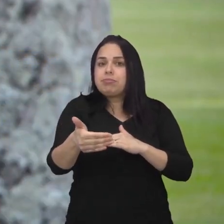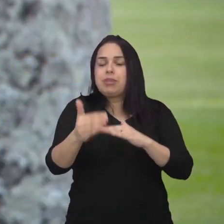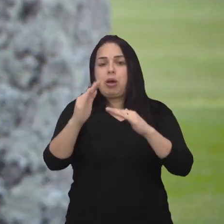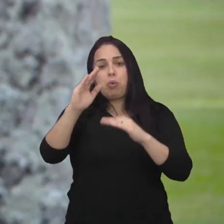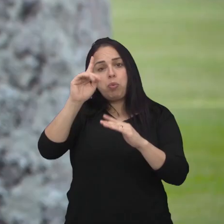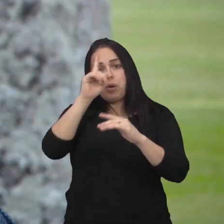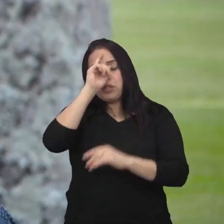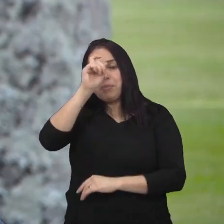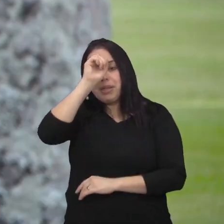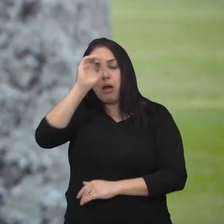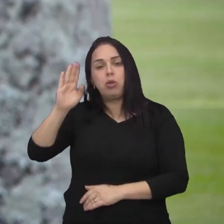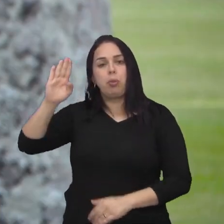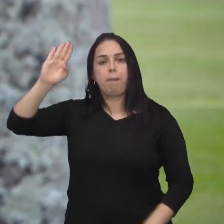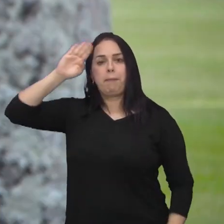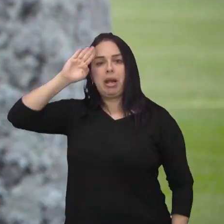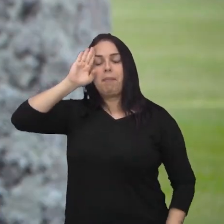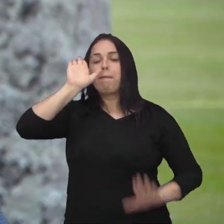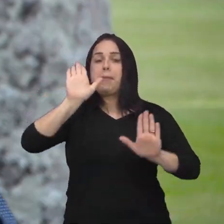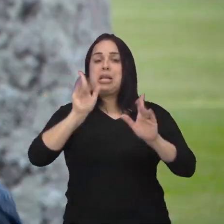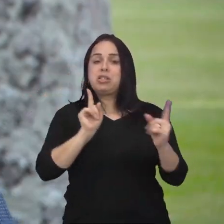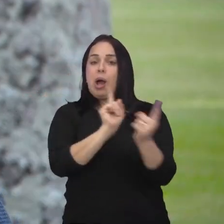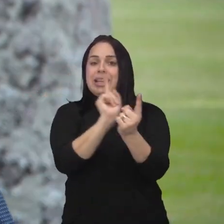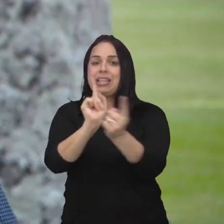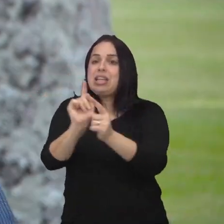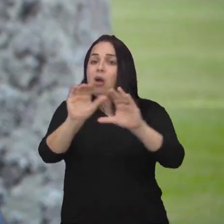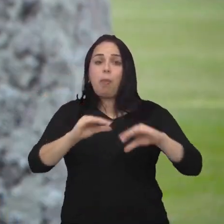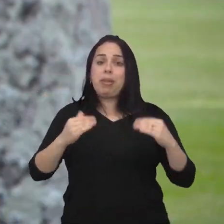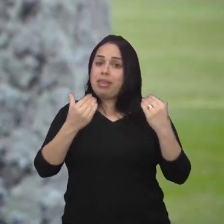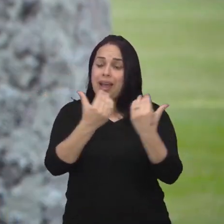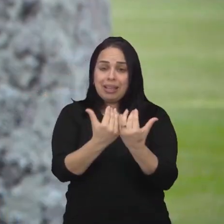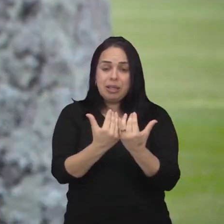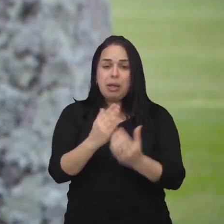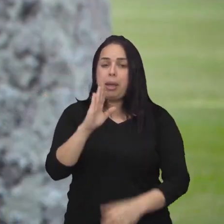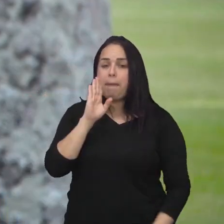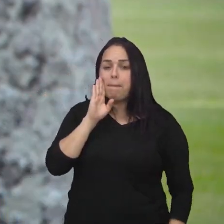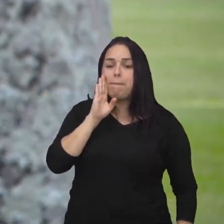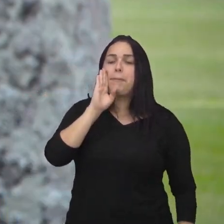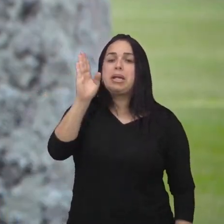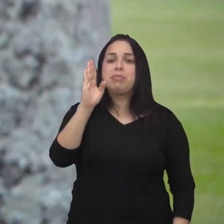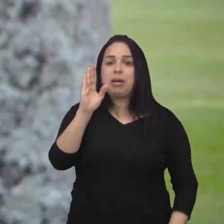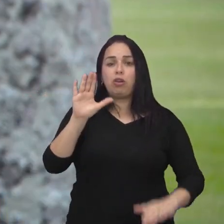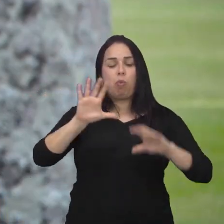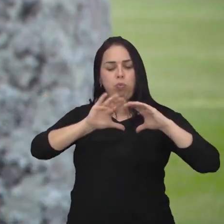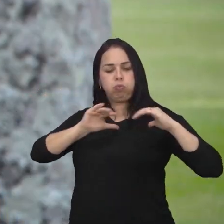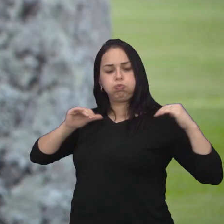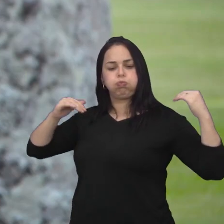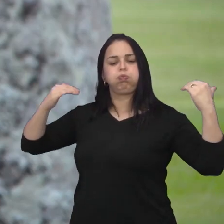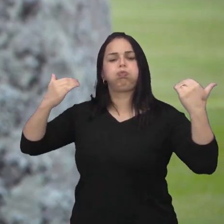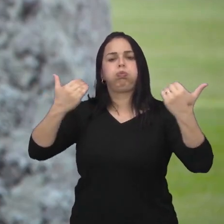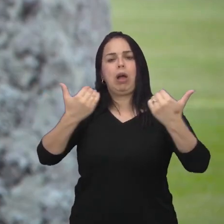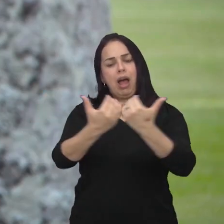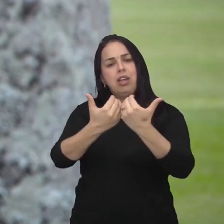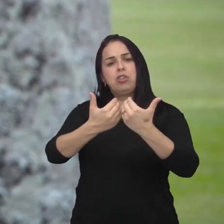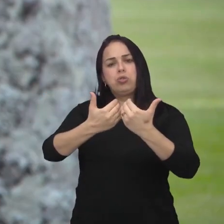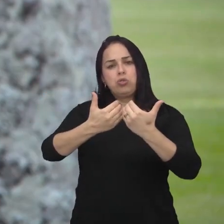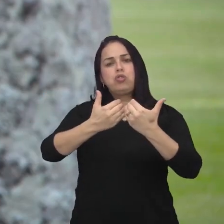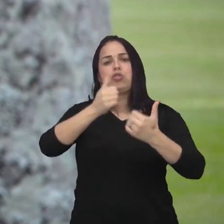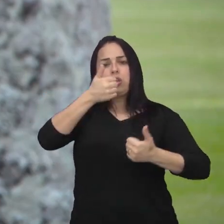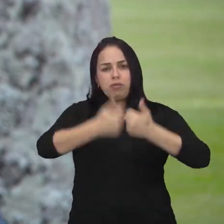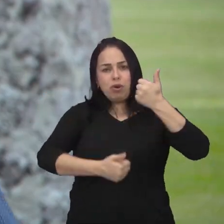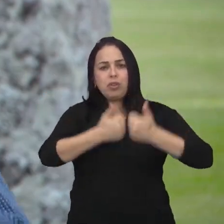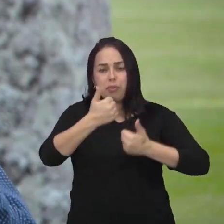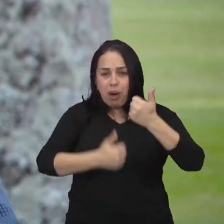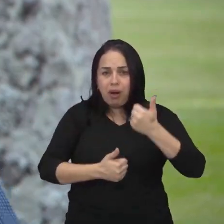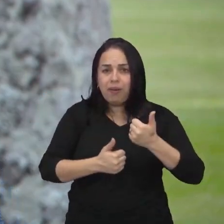hospital militar, mas queria atender a comunidade. E principalmente o estádio de futebol, que também foi desenhado pelo